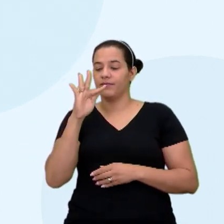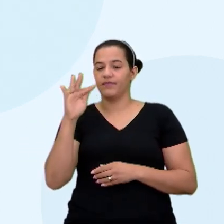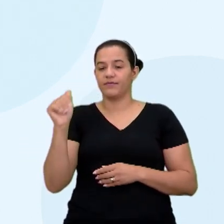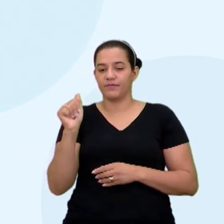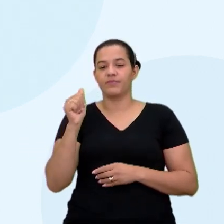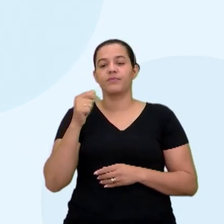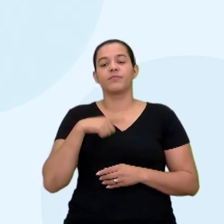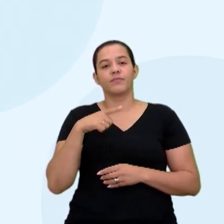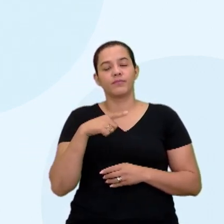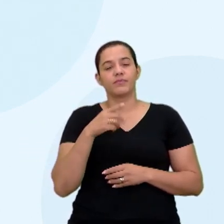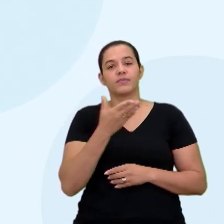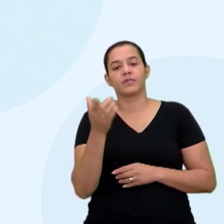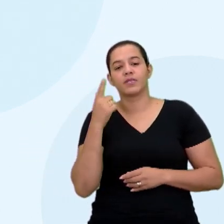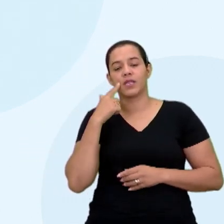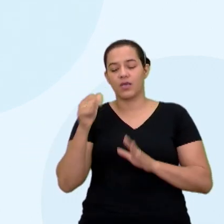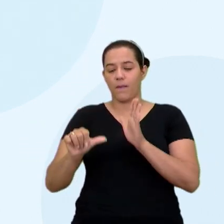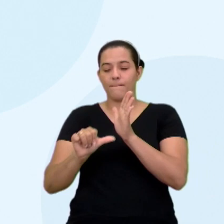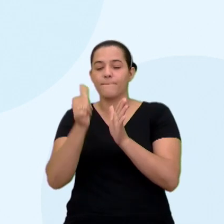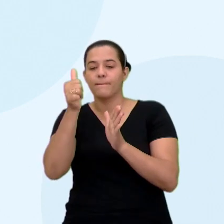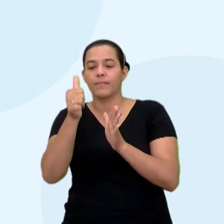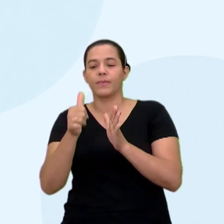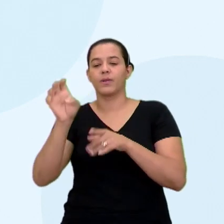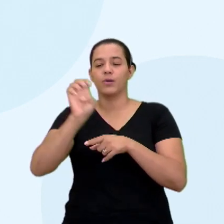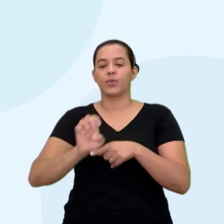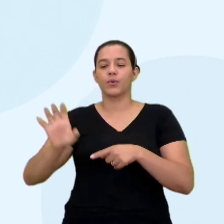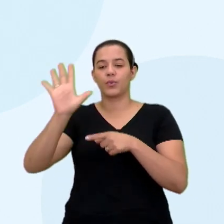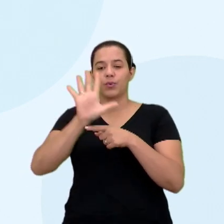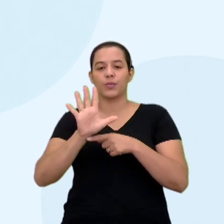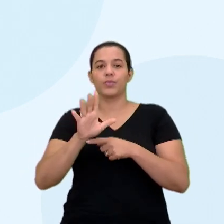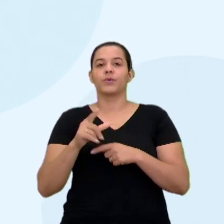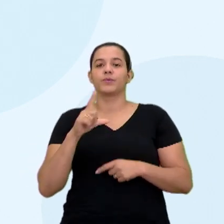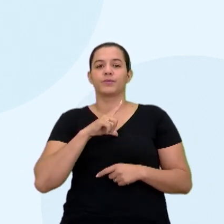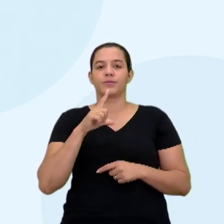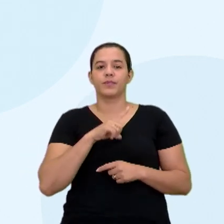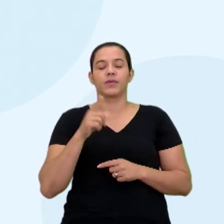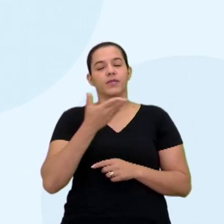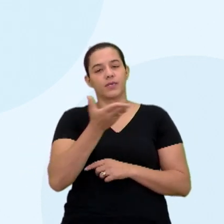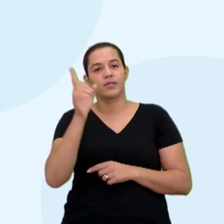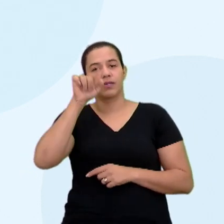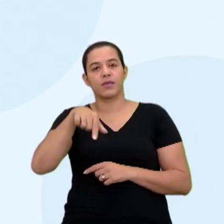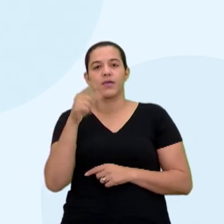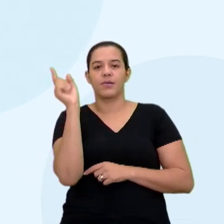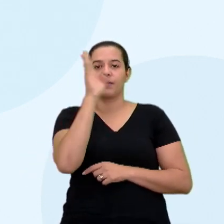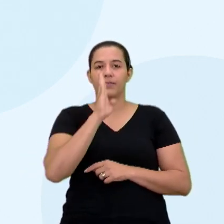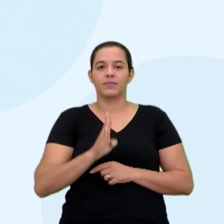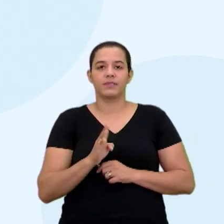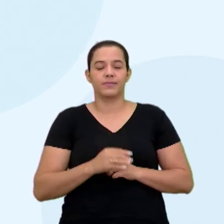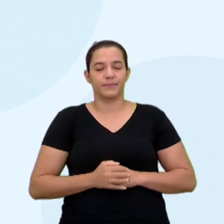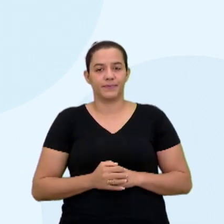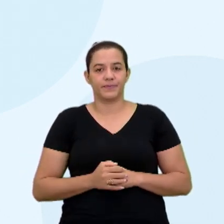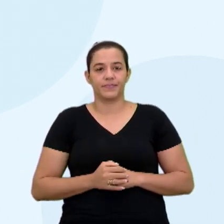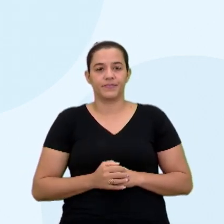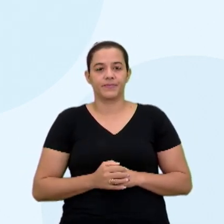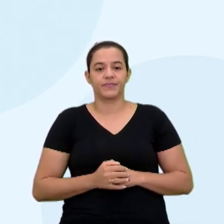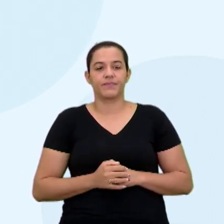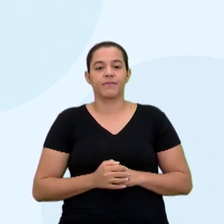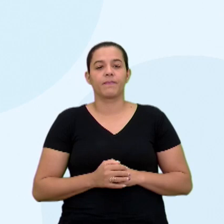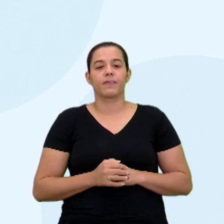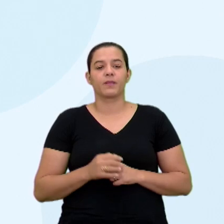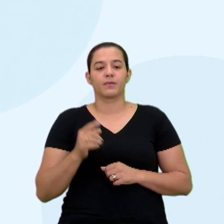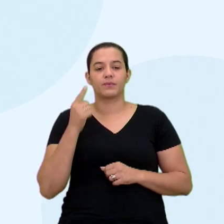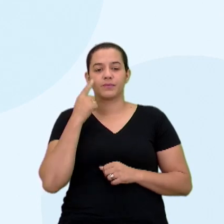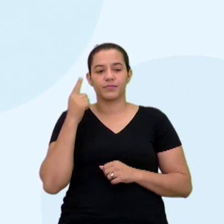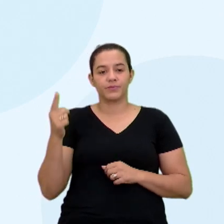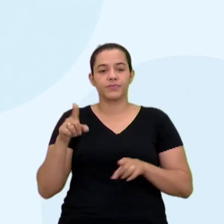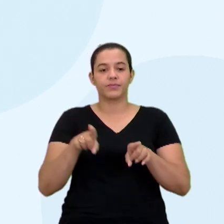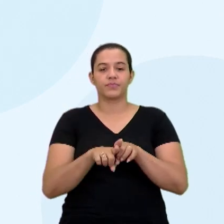que é o primeiro não europeu presidente da FIFA, né? Que é um brasileiro. E o João Avelange,